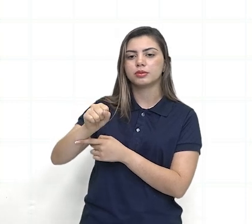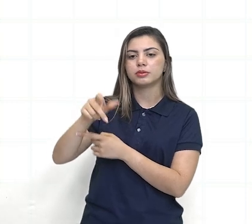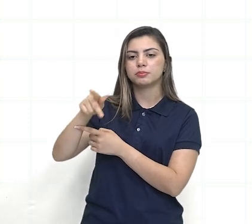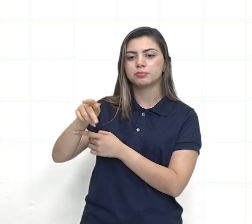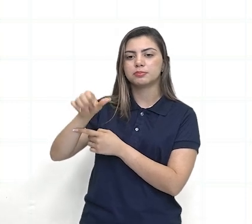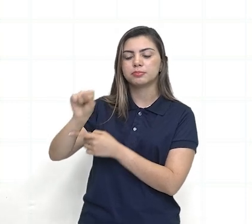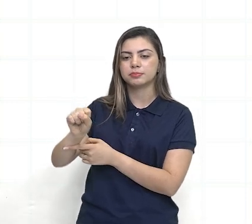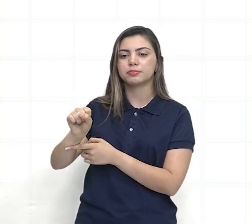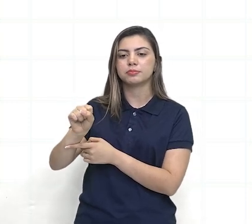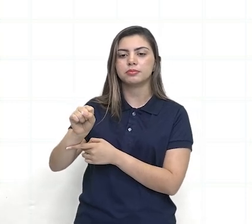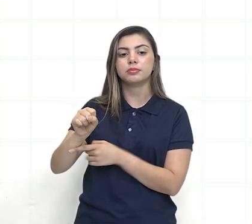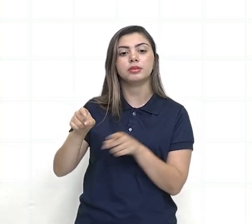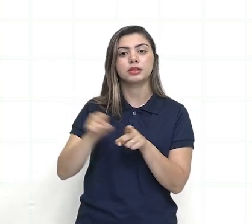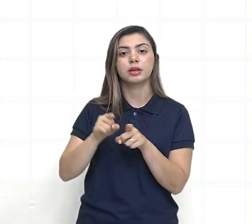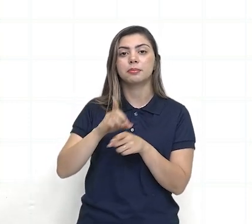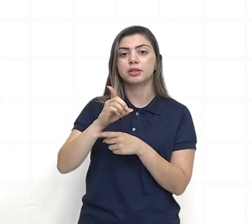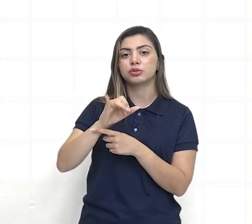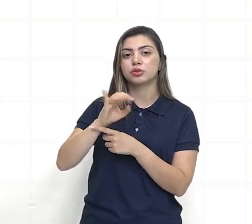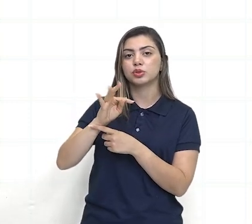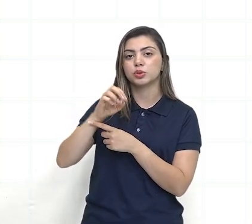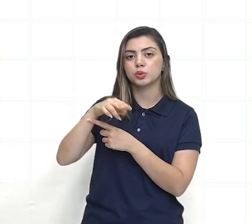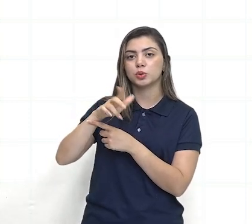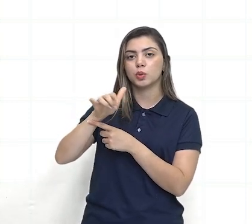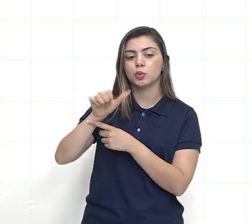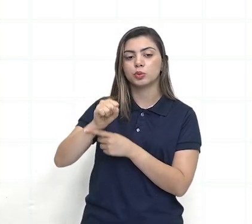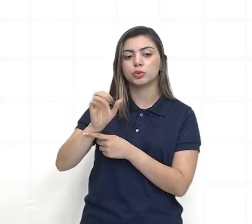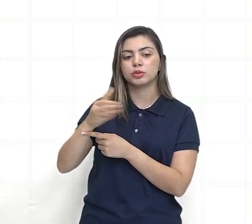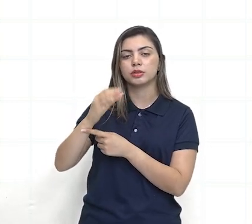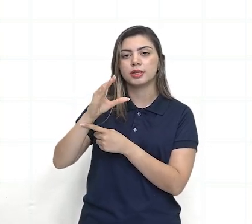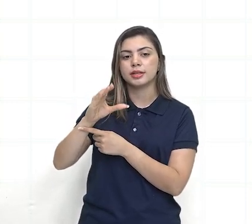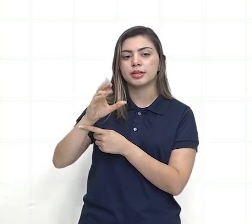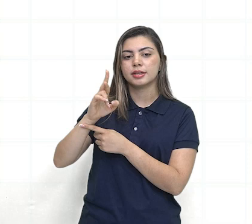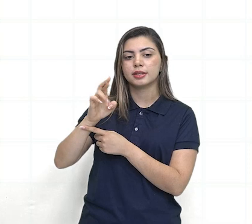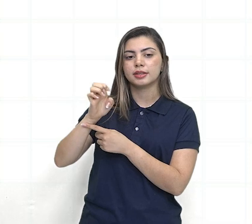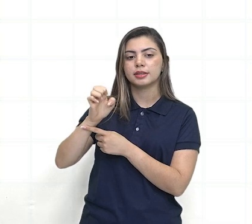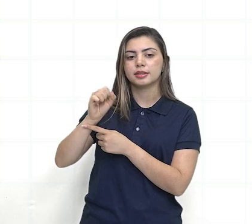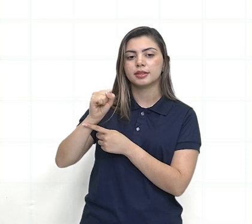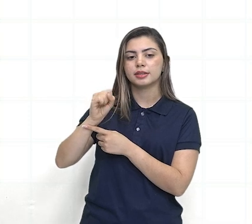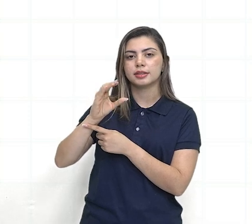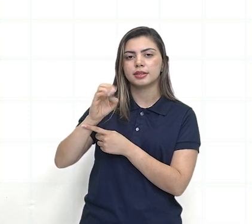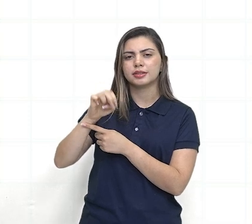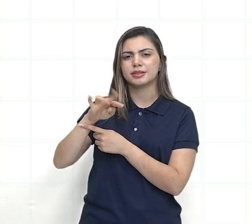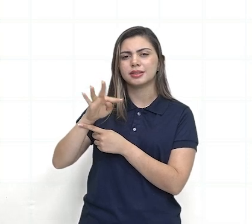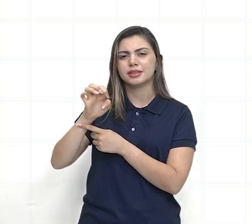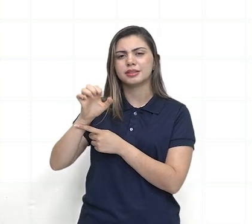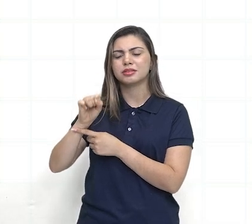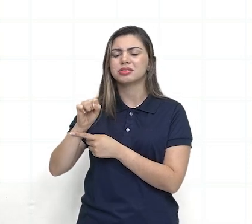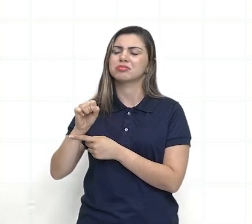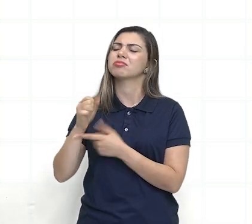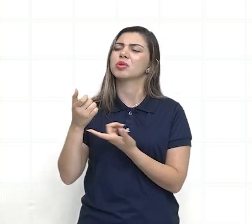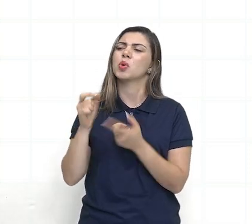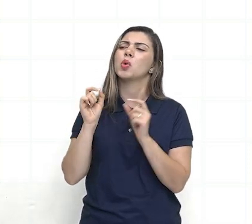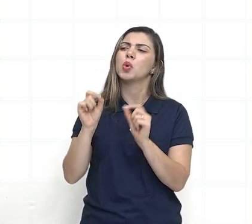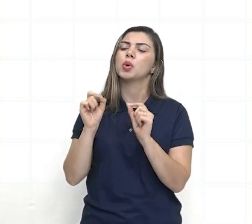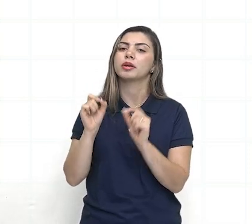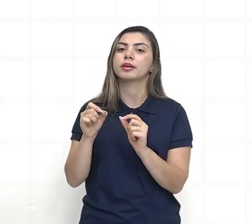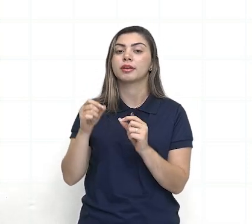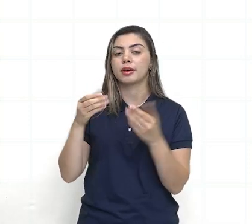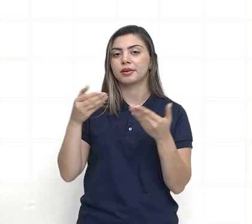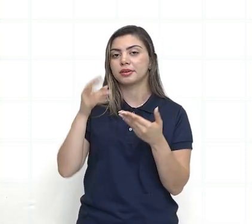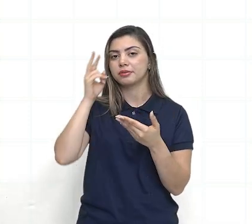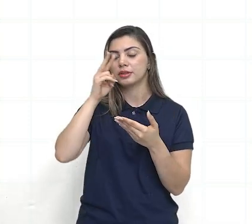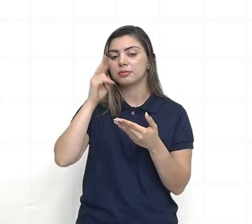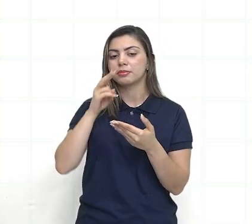ons, PS e ditongos crescentes. Professora, eu não me lembro mais do que é um ditongo crescente. Um